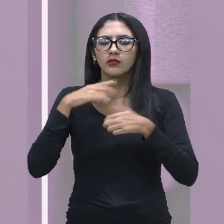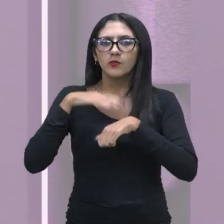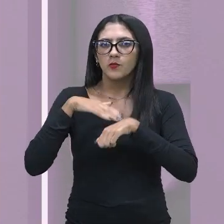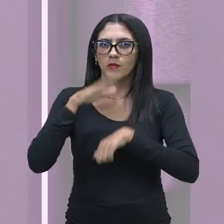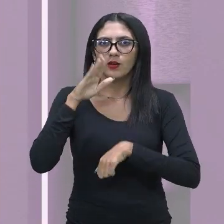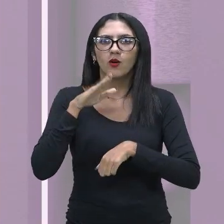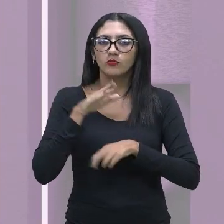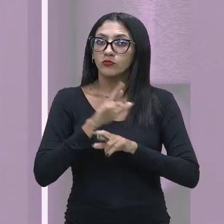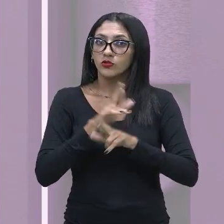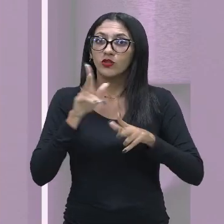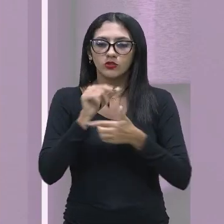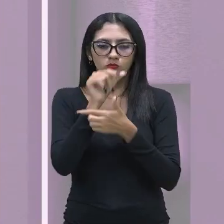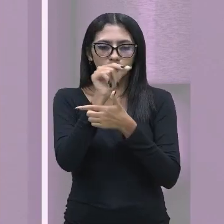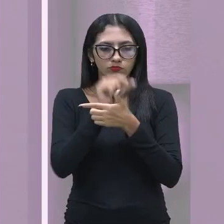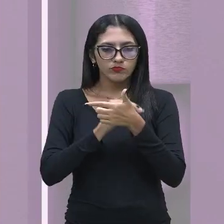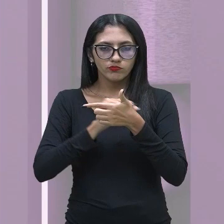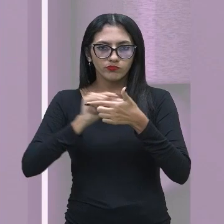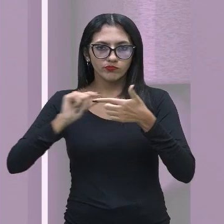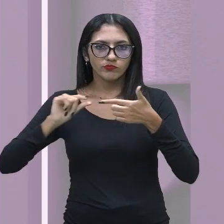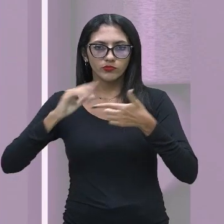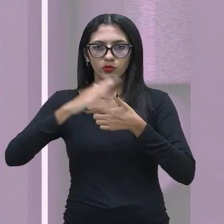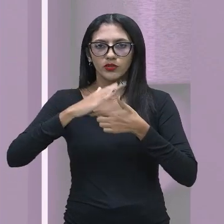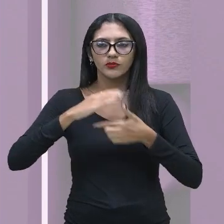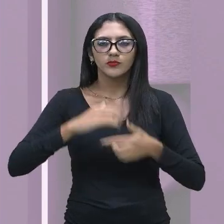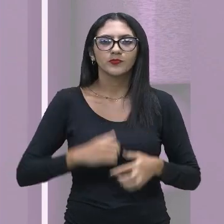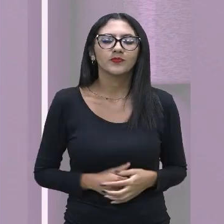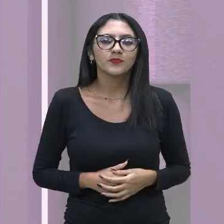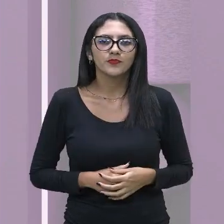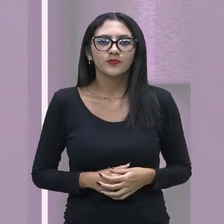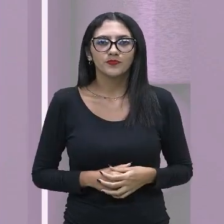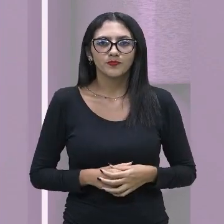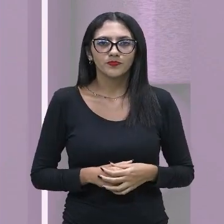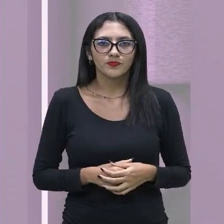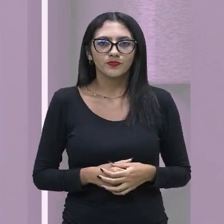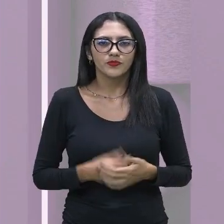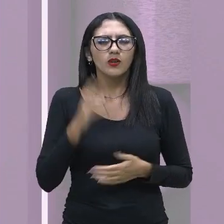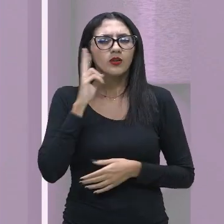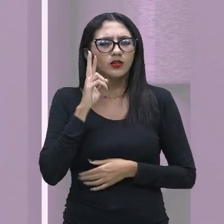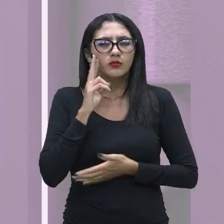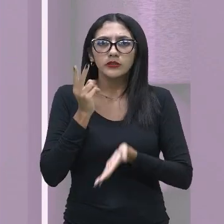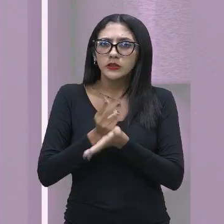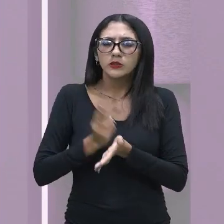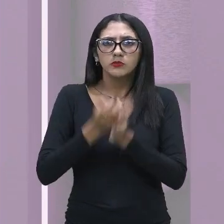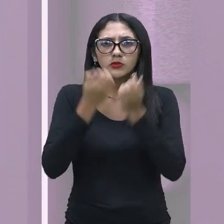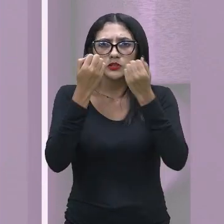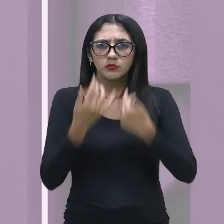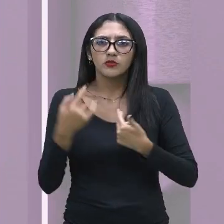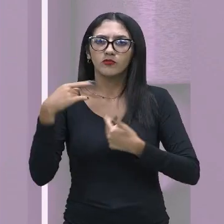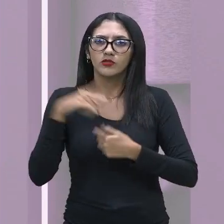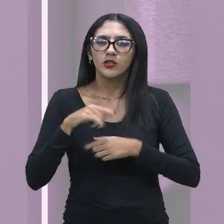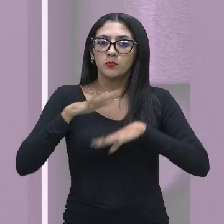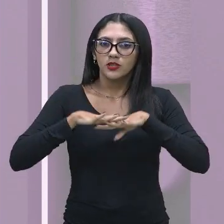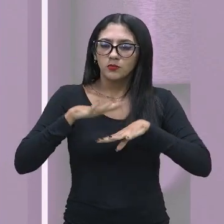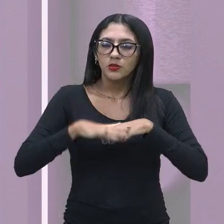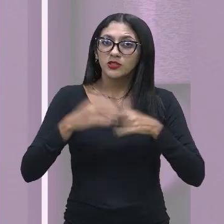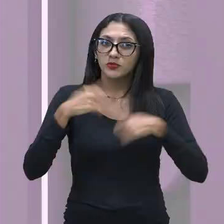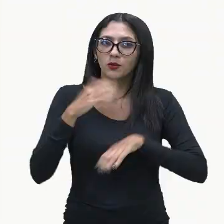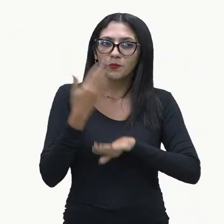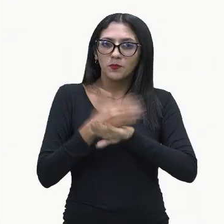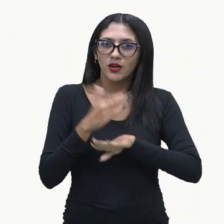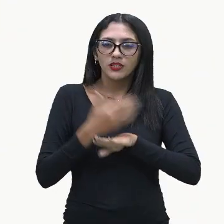catetos. Tudo bem? E como eu sempre digo para vocês, que matemática a gente só aprende aplicando,